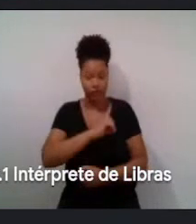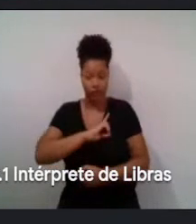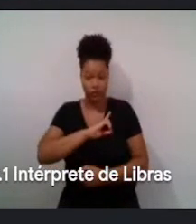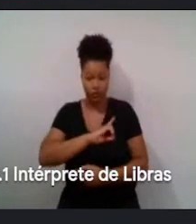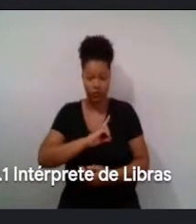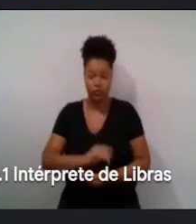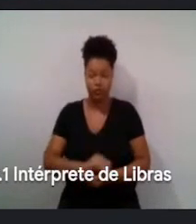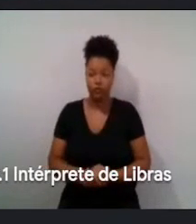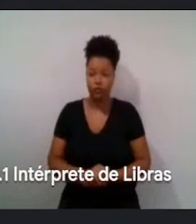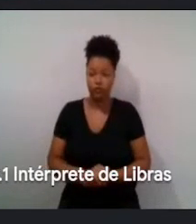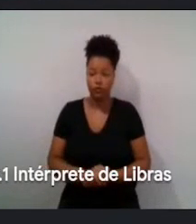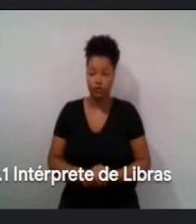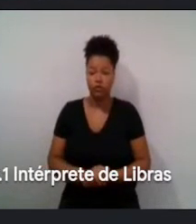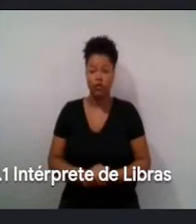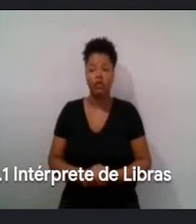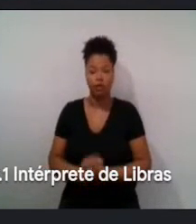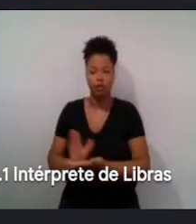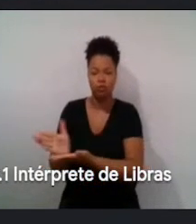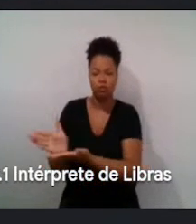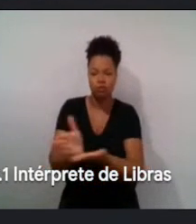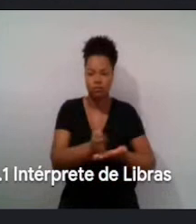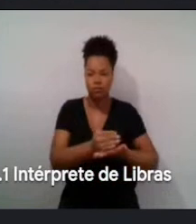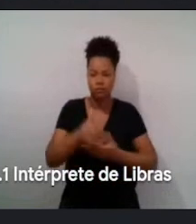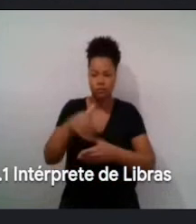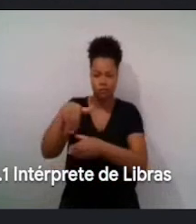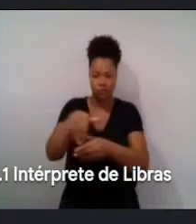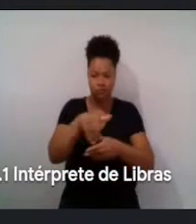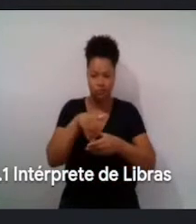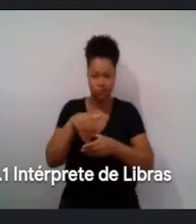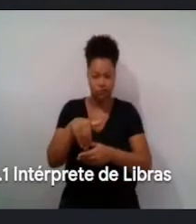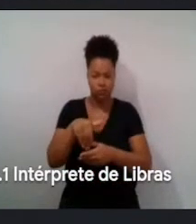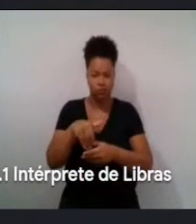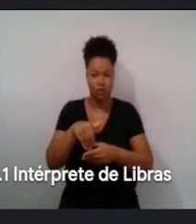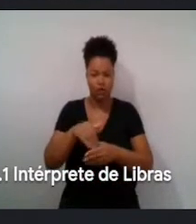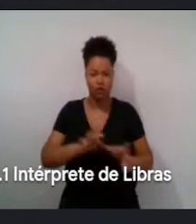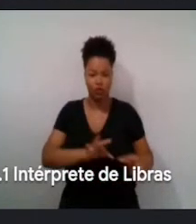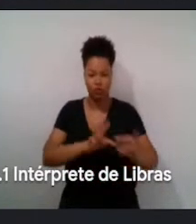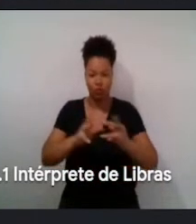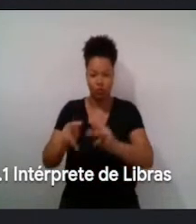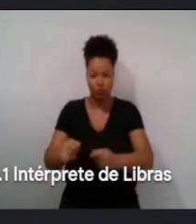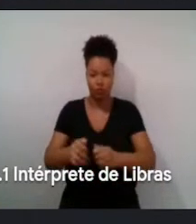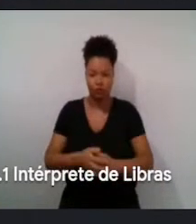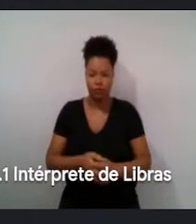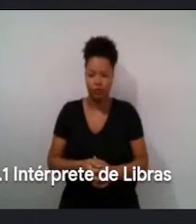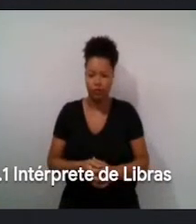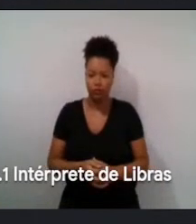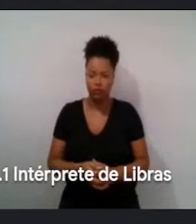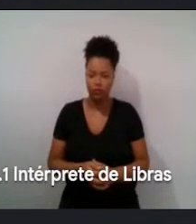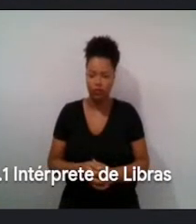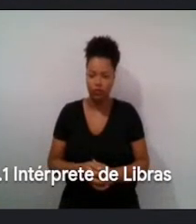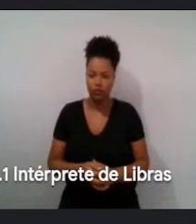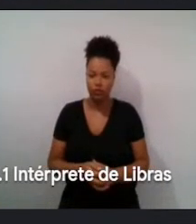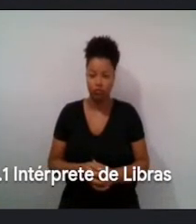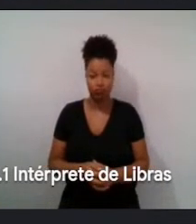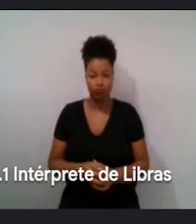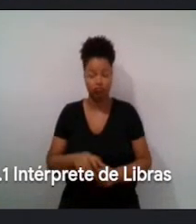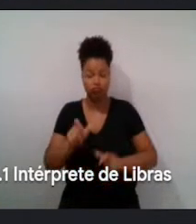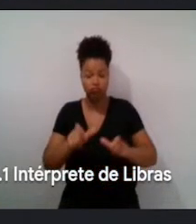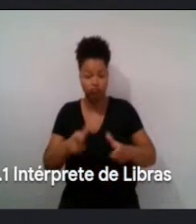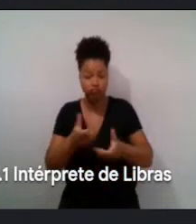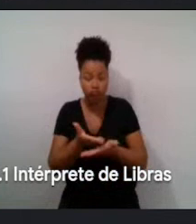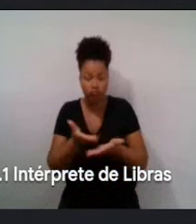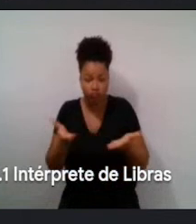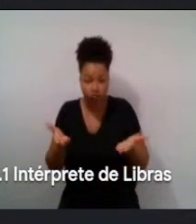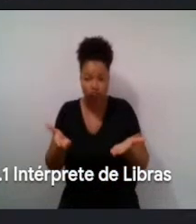Então, vou colher os votos por atacado. Indago aos senhores membros